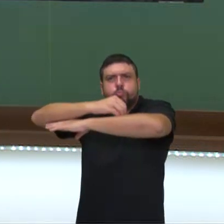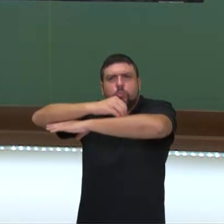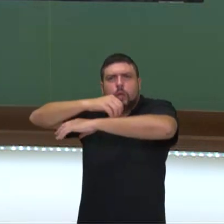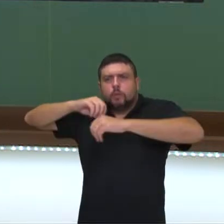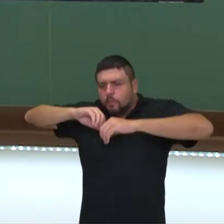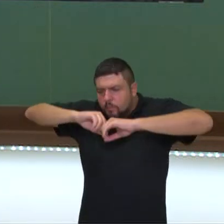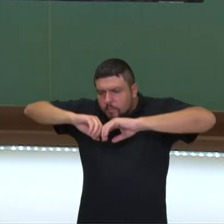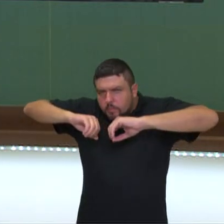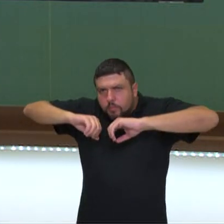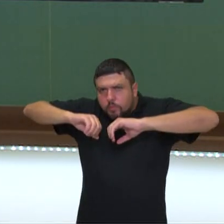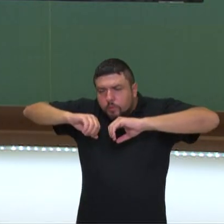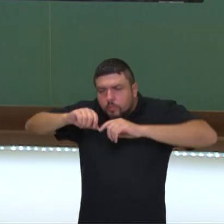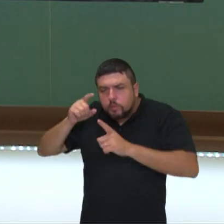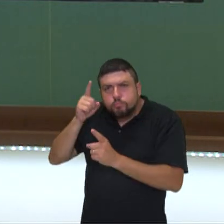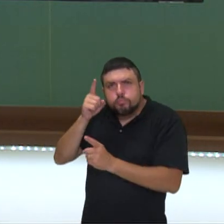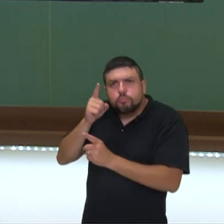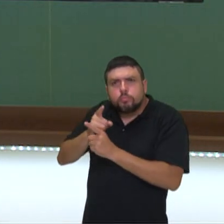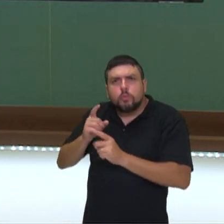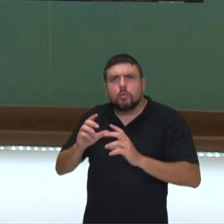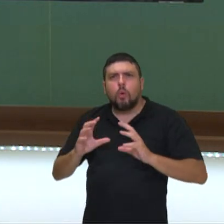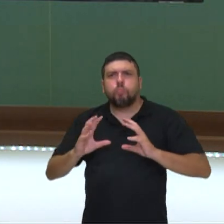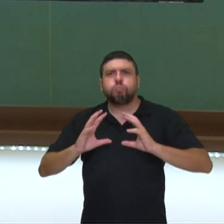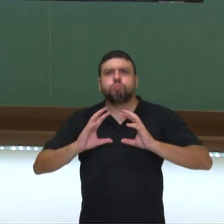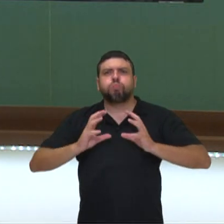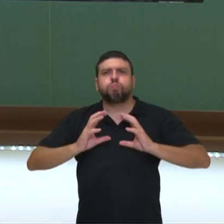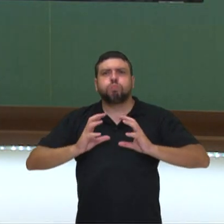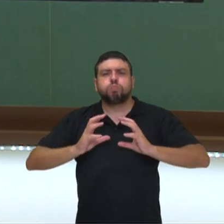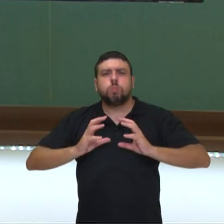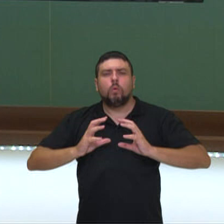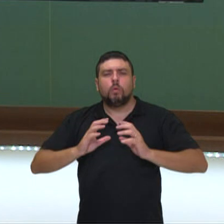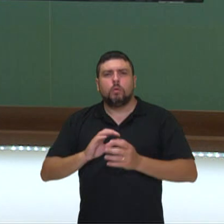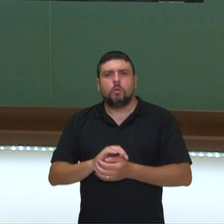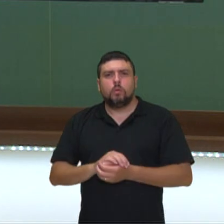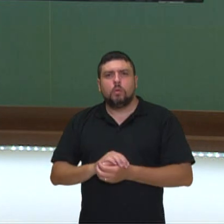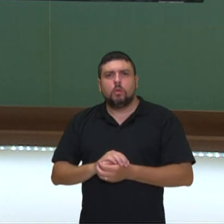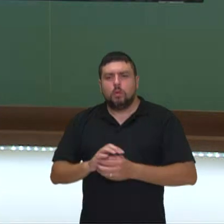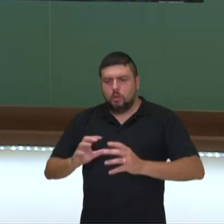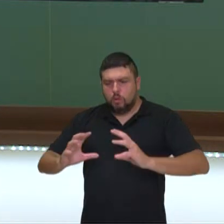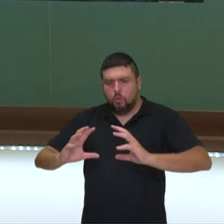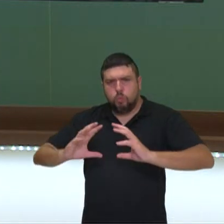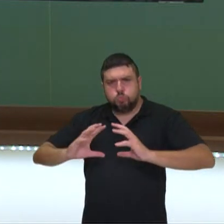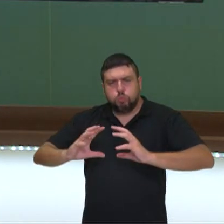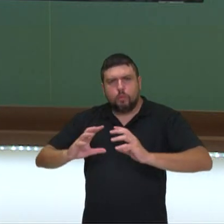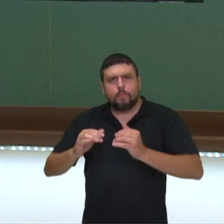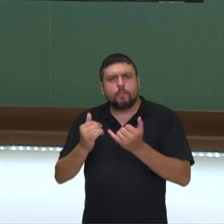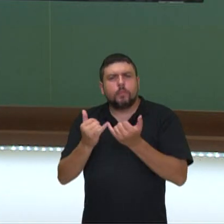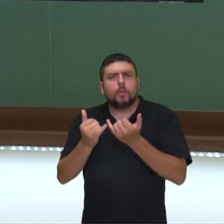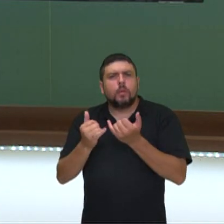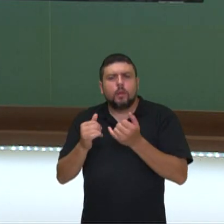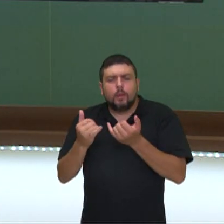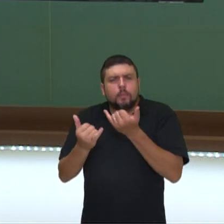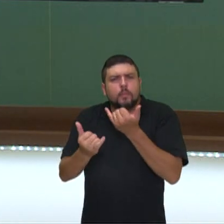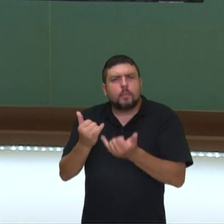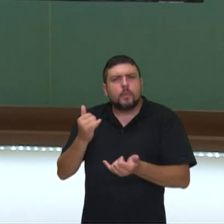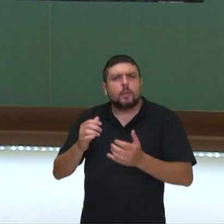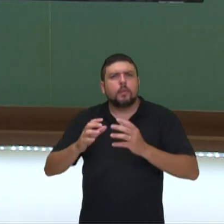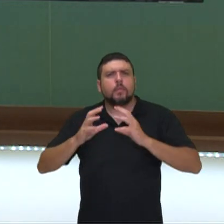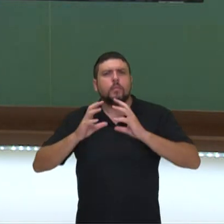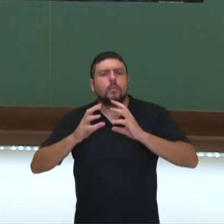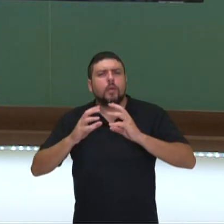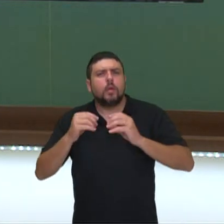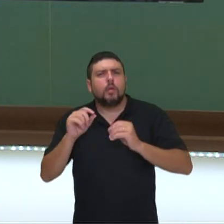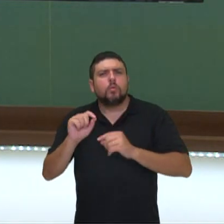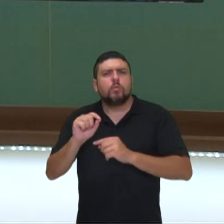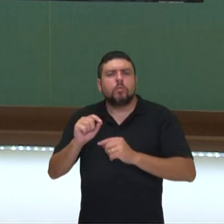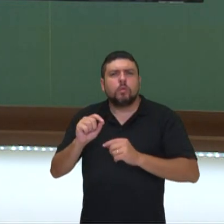bola, enfim. Essa bola, ela era um pouco maior do que uma softball. Softball, por exemplo, equivale às